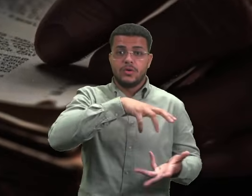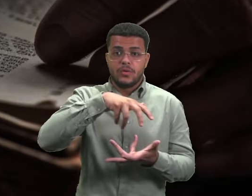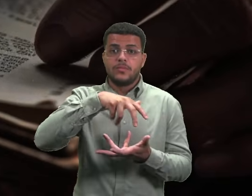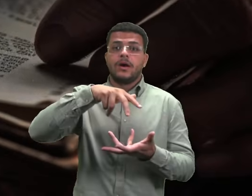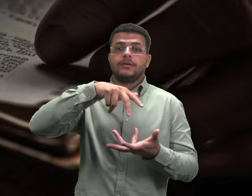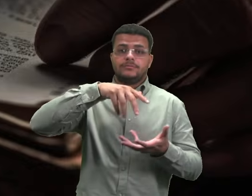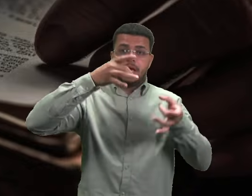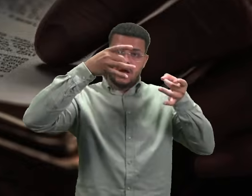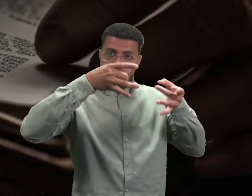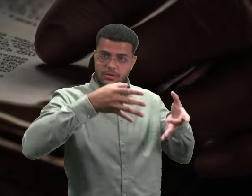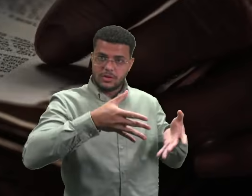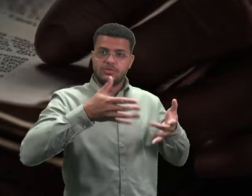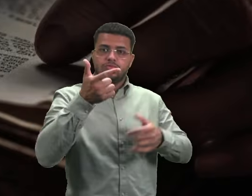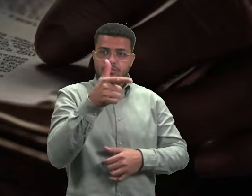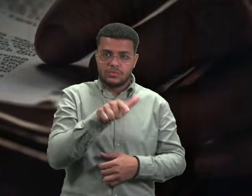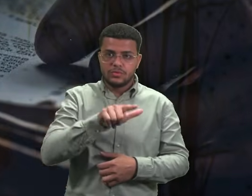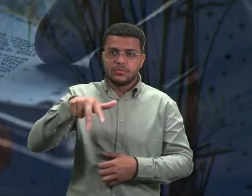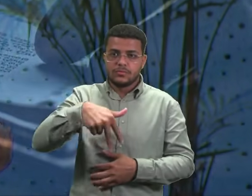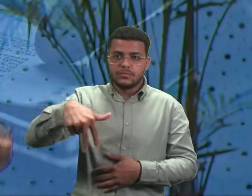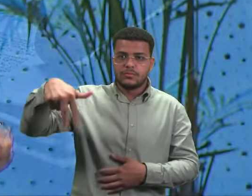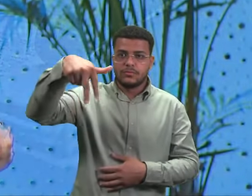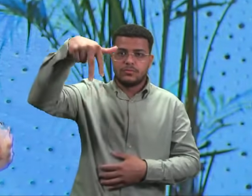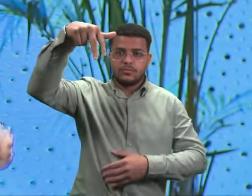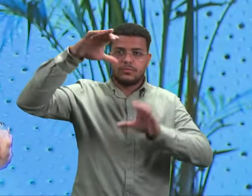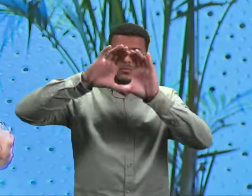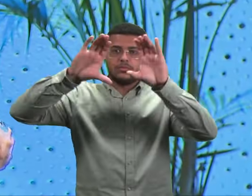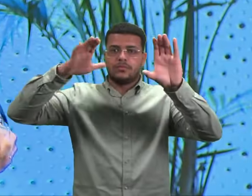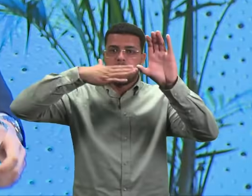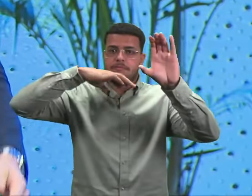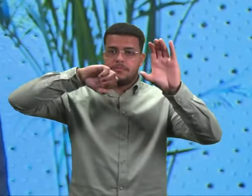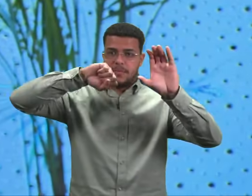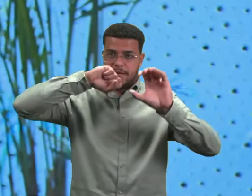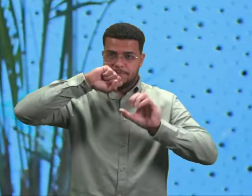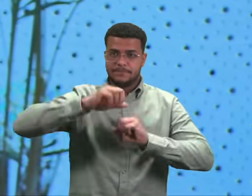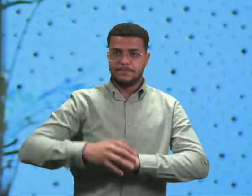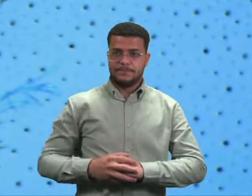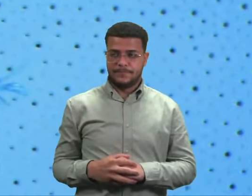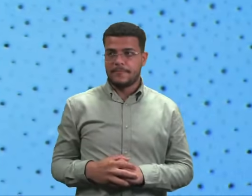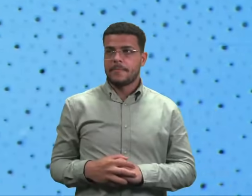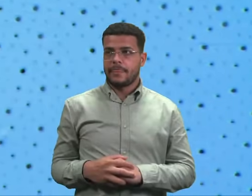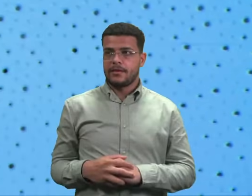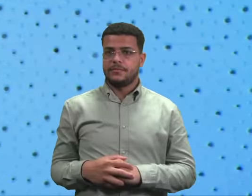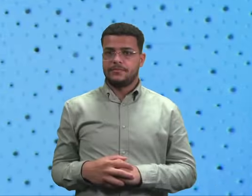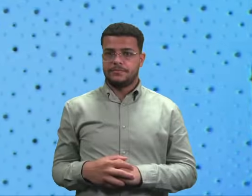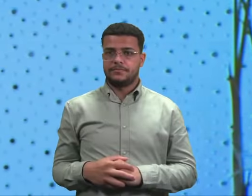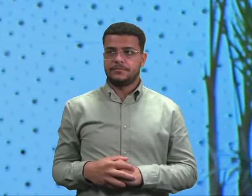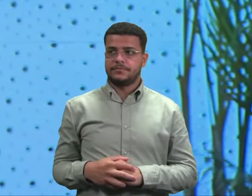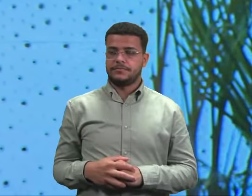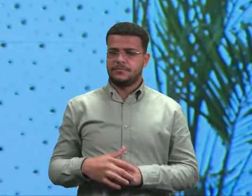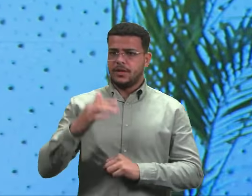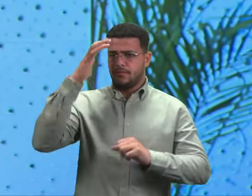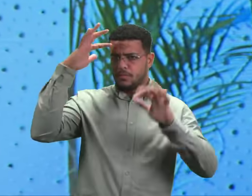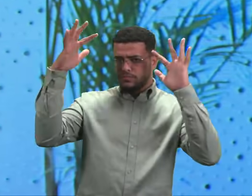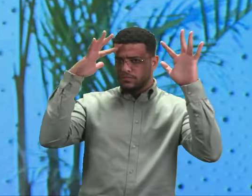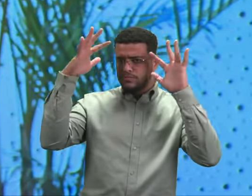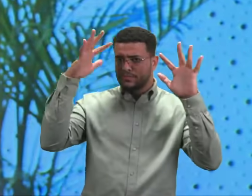o Pai. Igreja querida, vamos refletir um pouquinho nisso aqui.